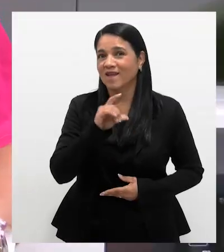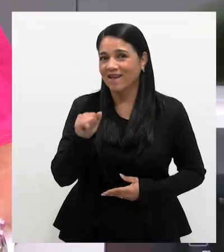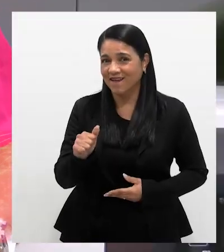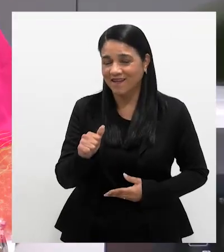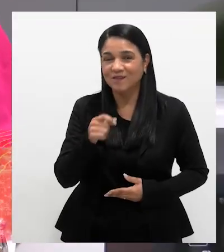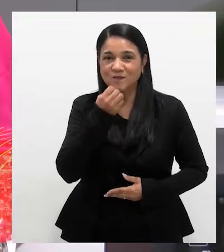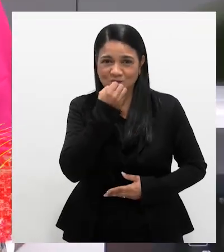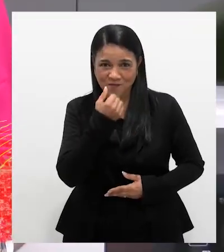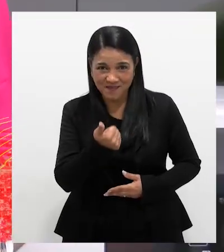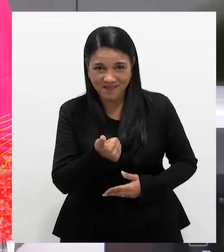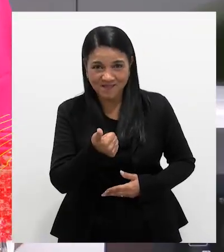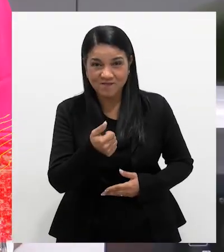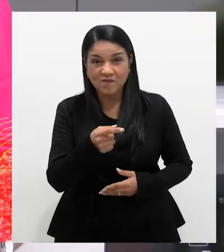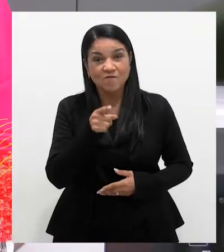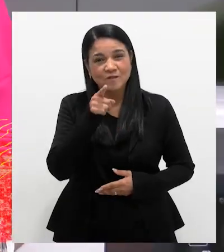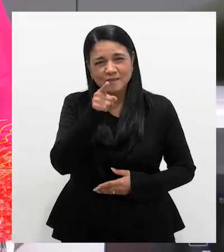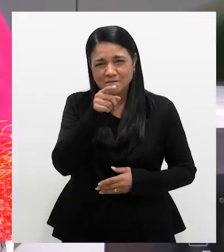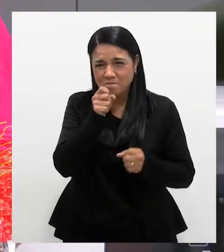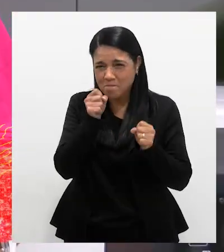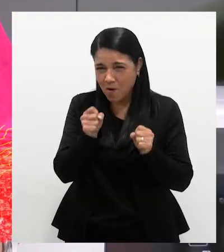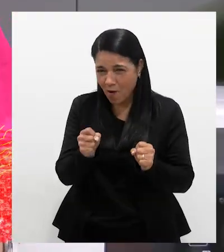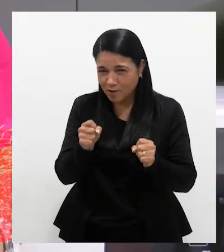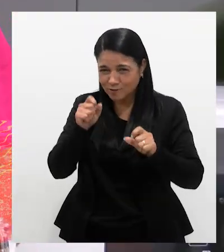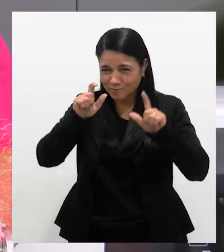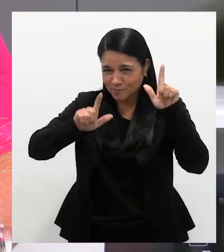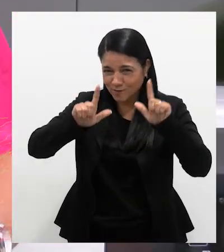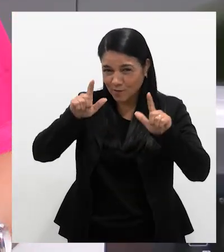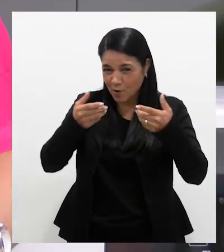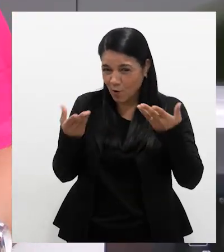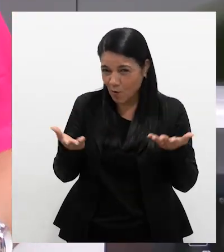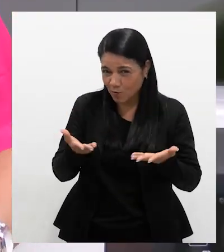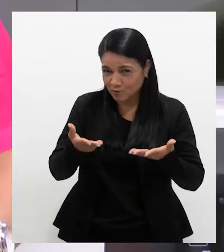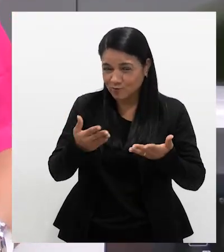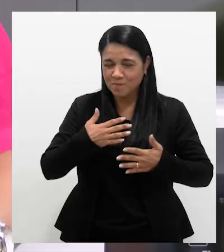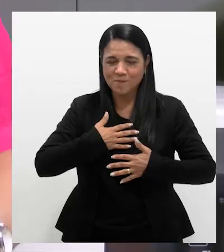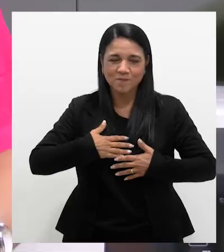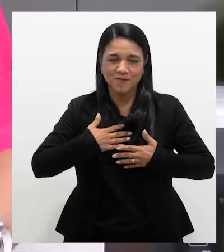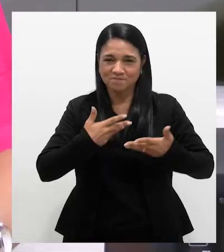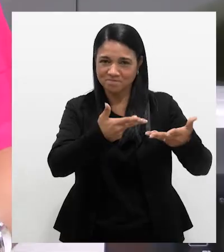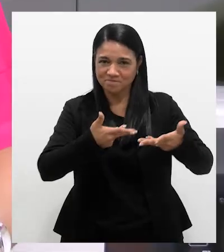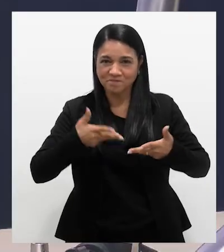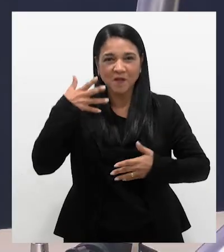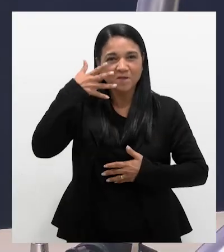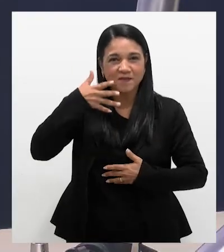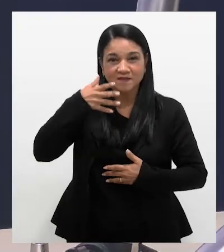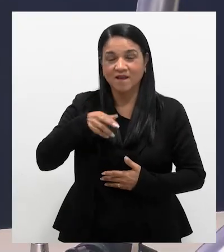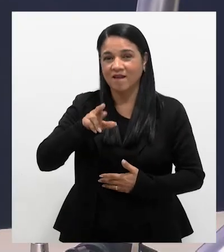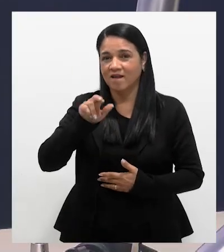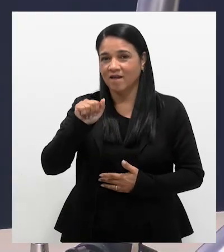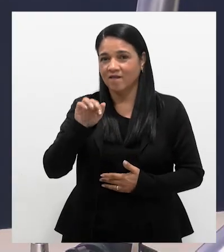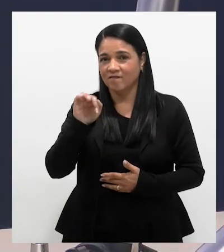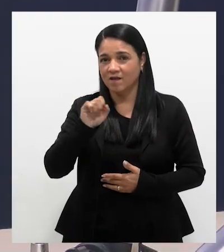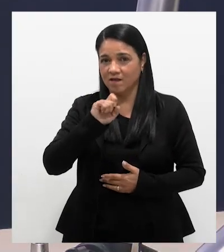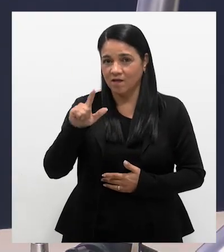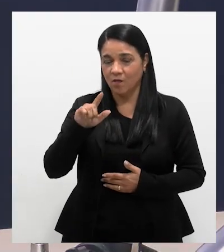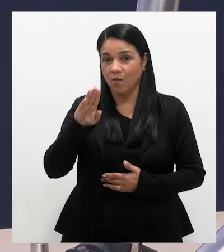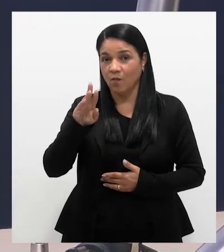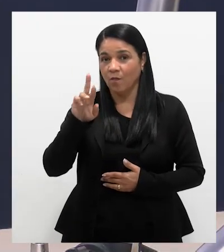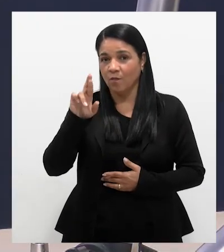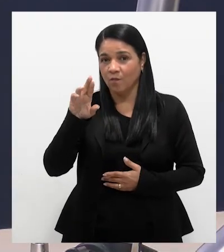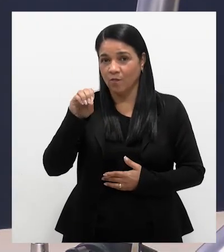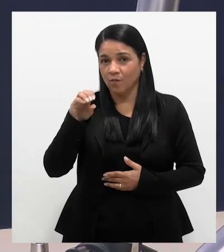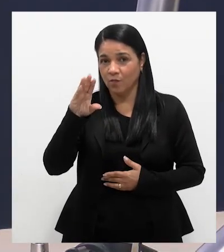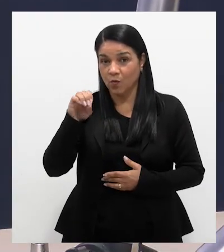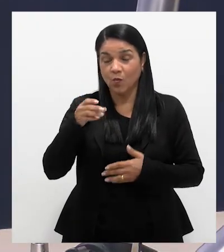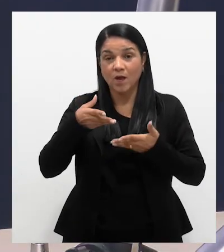Olá, tudo bem? O Você Pode de hoje tem o prazer de receber o palestrante Rafael Broco. Ele que é